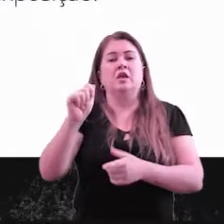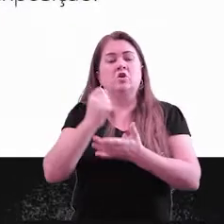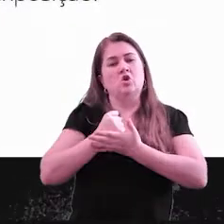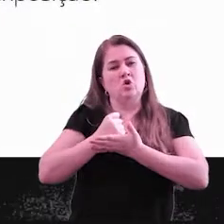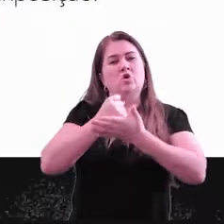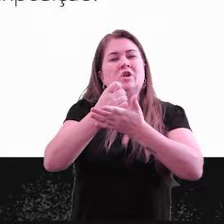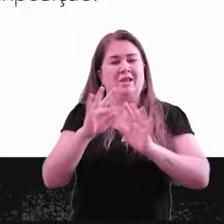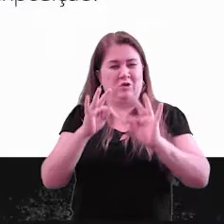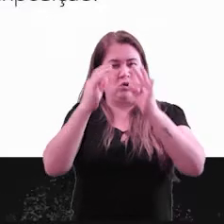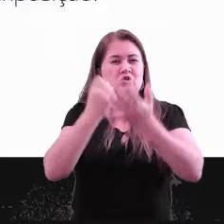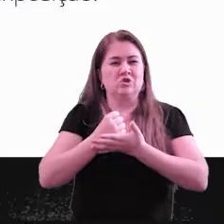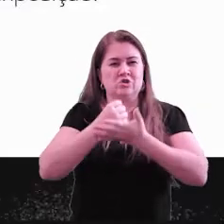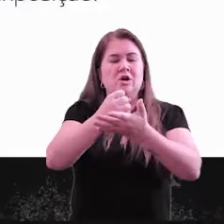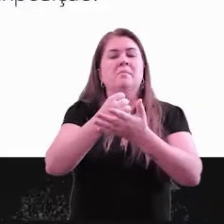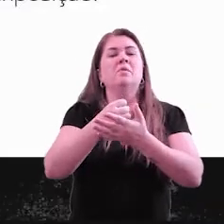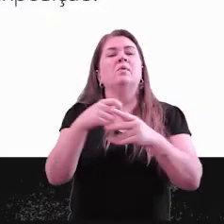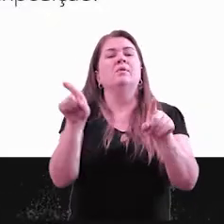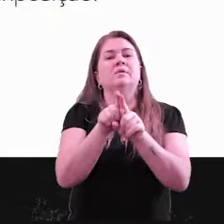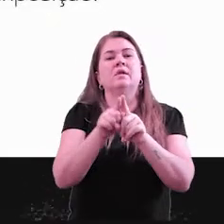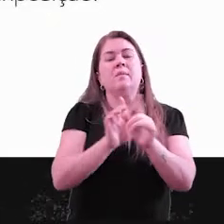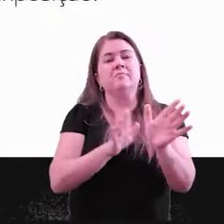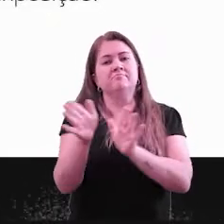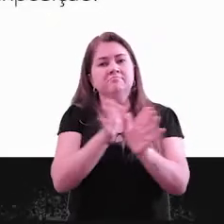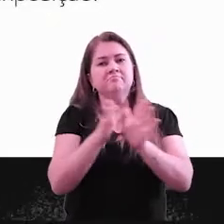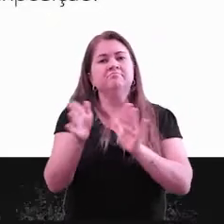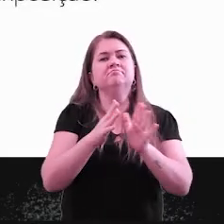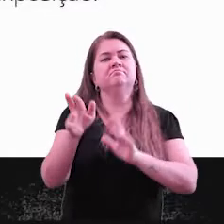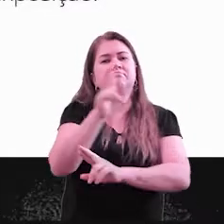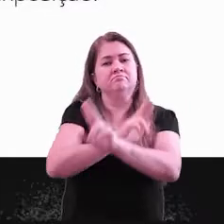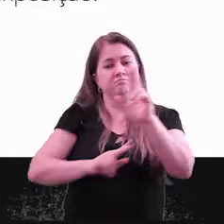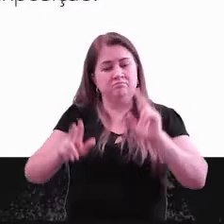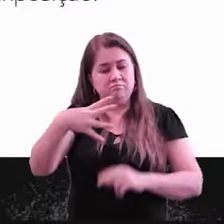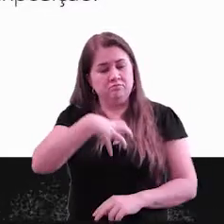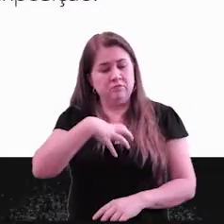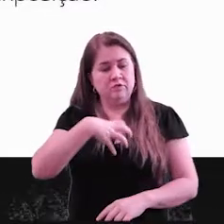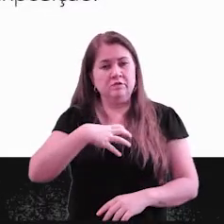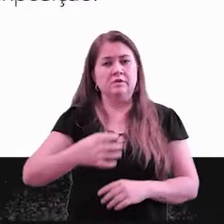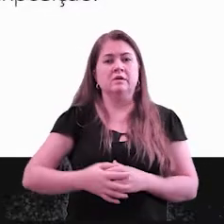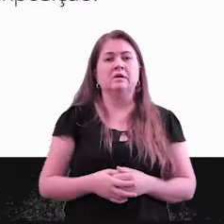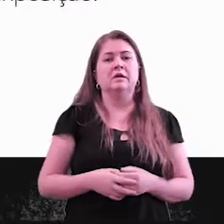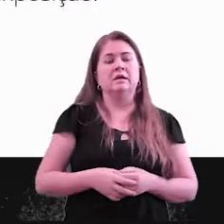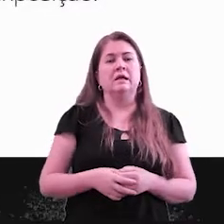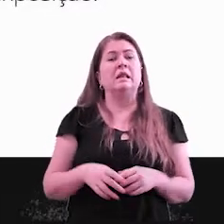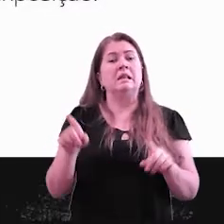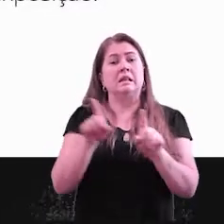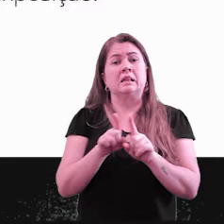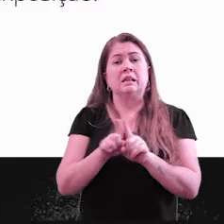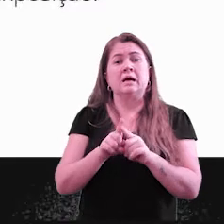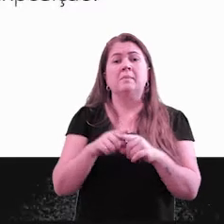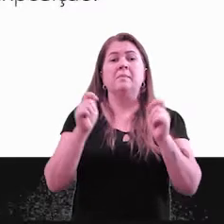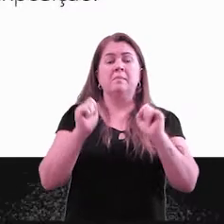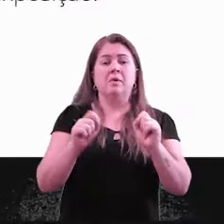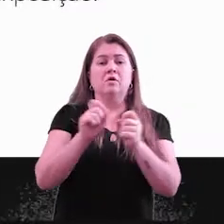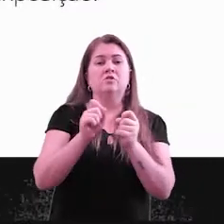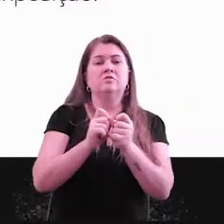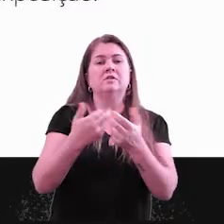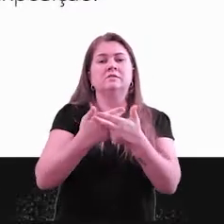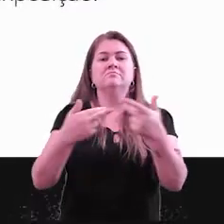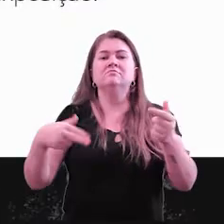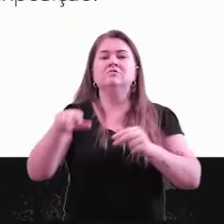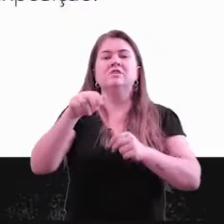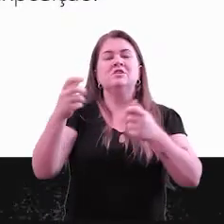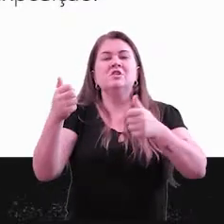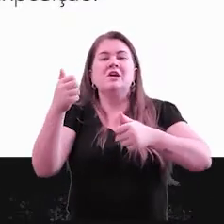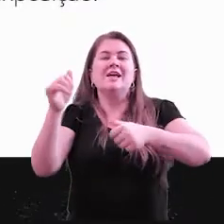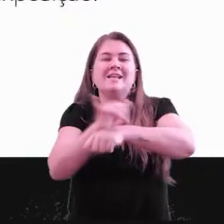acessibilidade multissensoriais, réplicas táteis tridimensionais, relevos táteis de imagens bidimensionais,